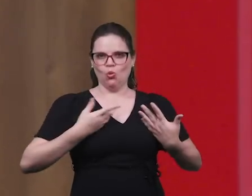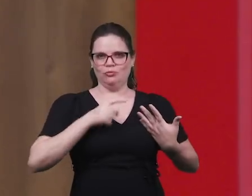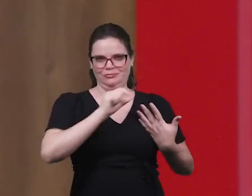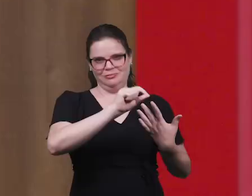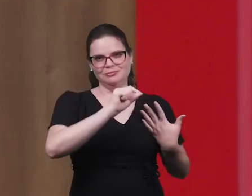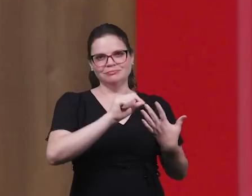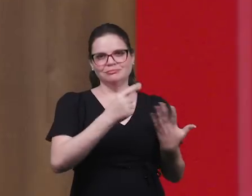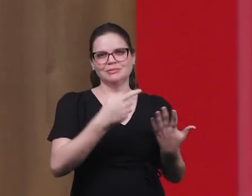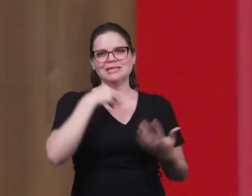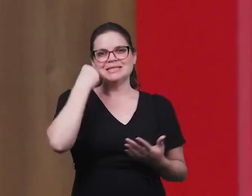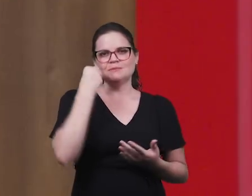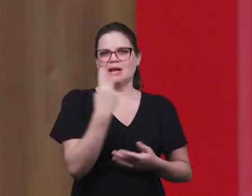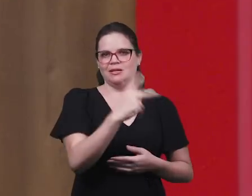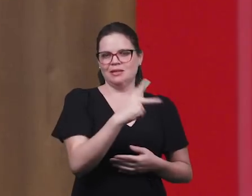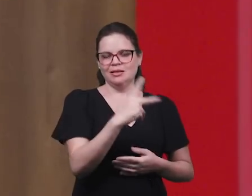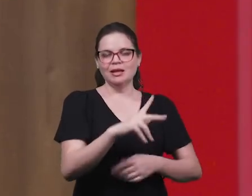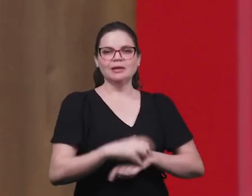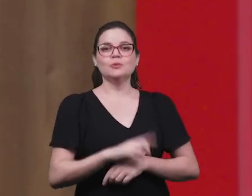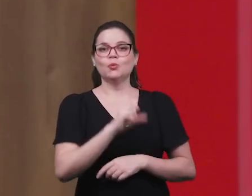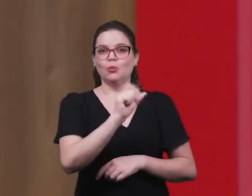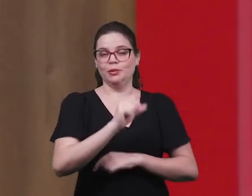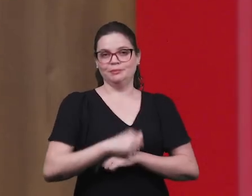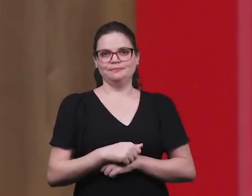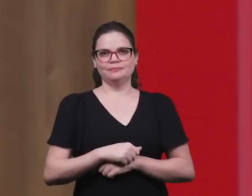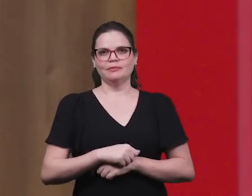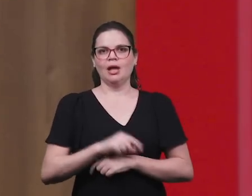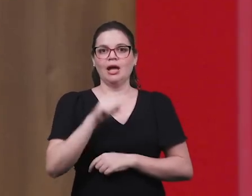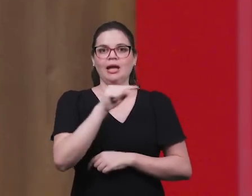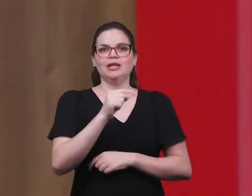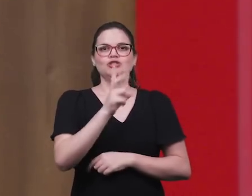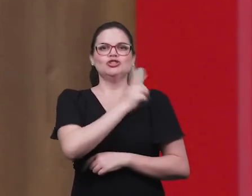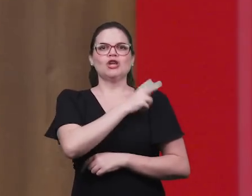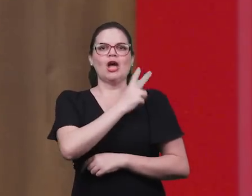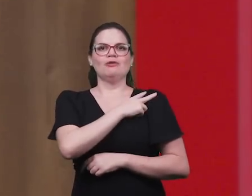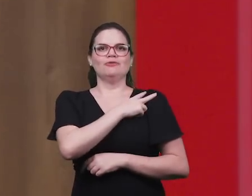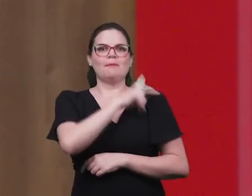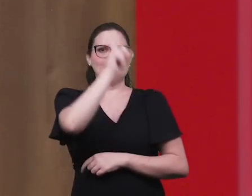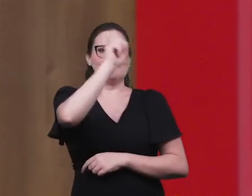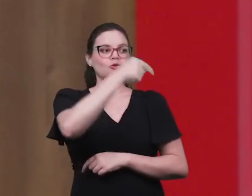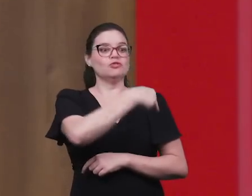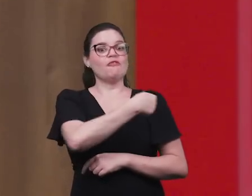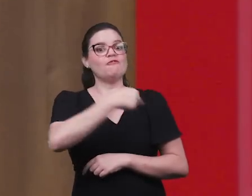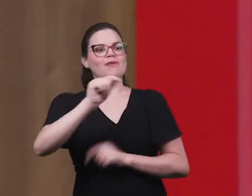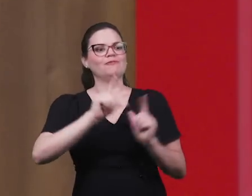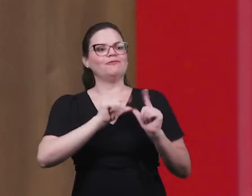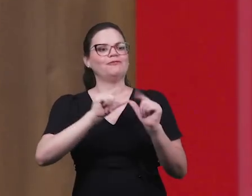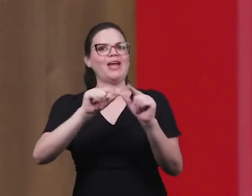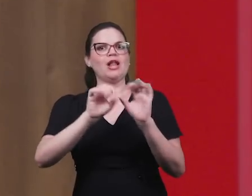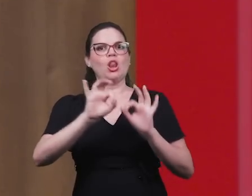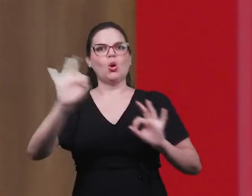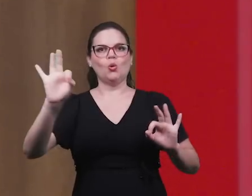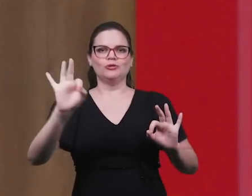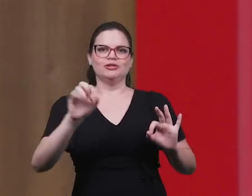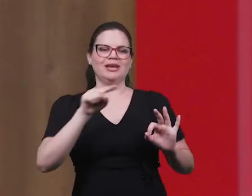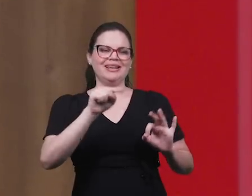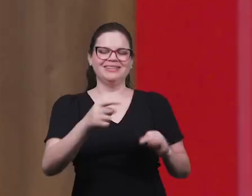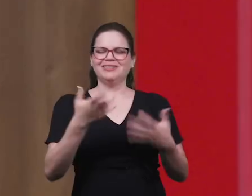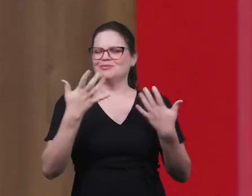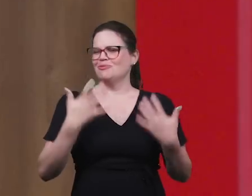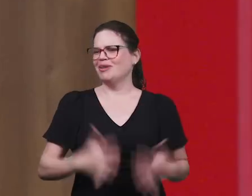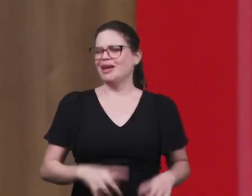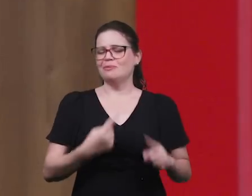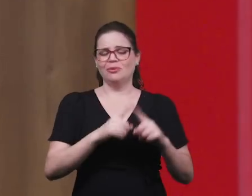recebeu uma missão no trabalho dele, mas uma coisa que ele ia ficar muito tempo longe, que ele não estava querendo participar daquela